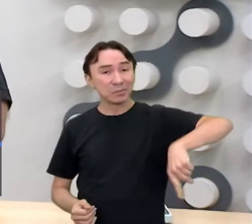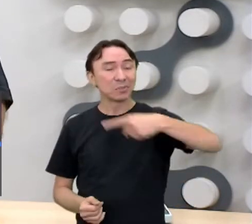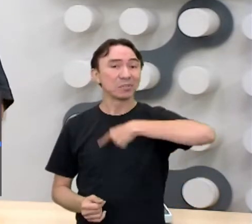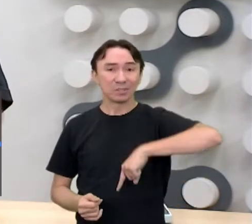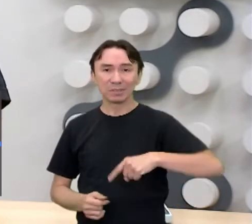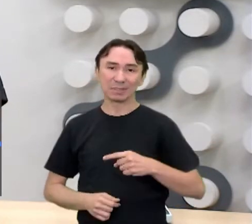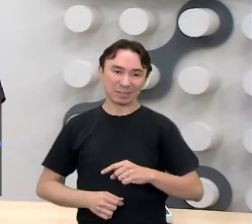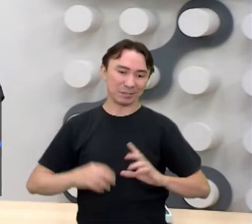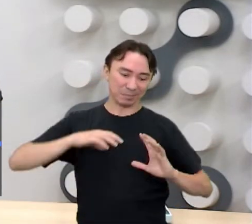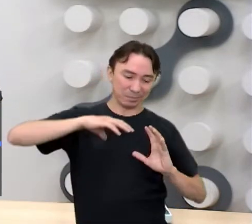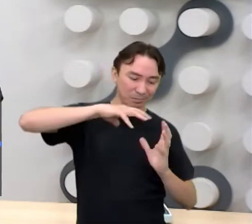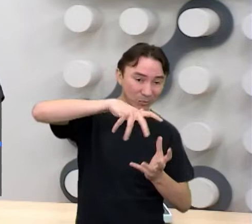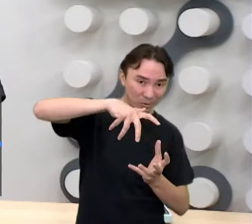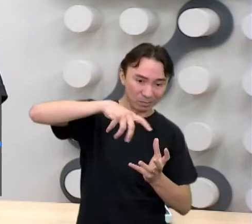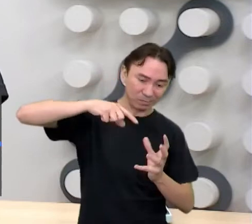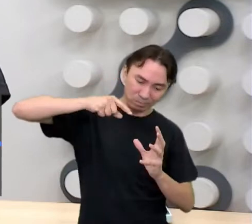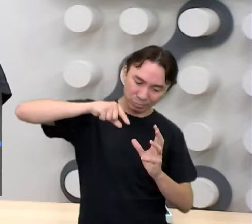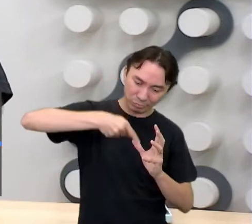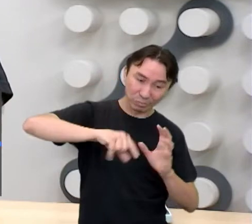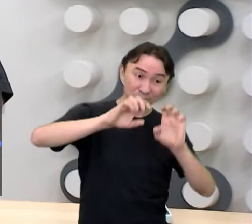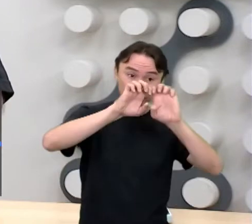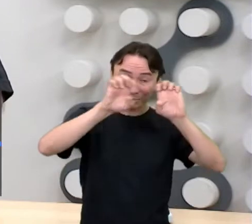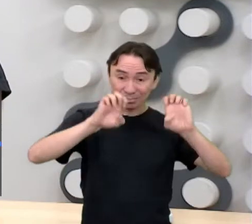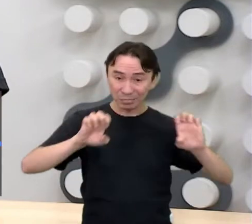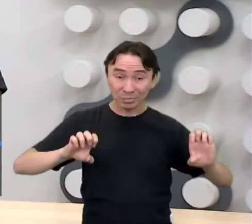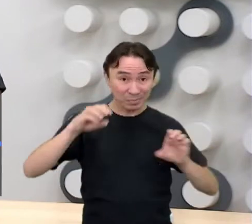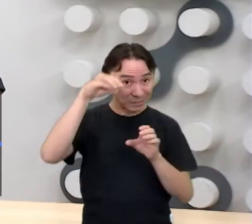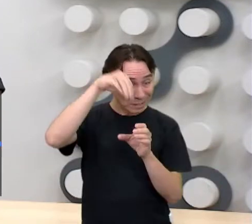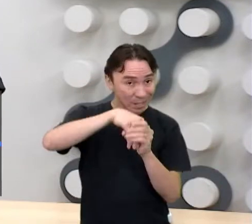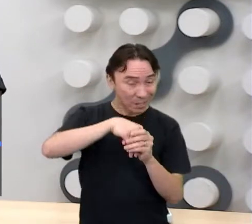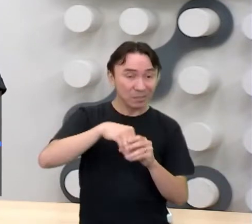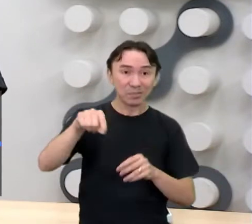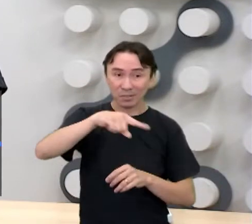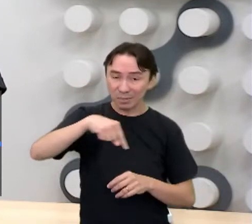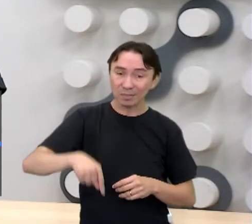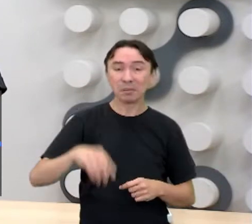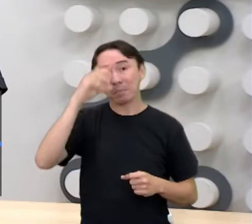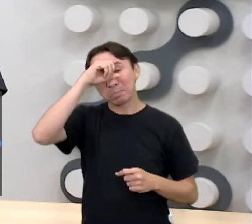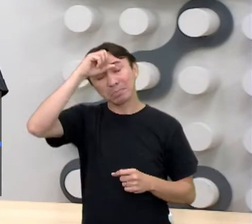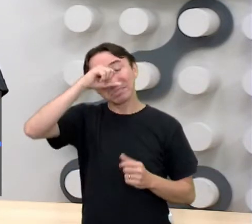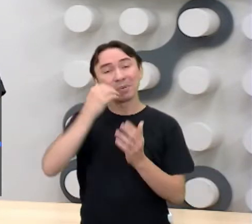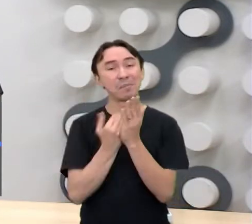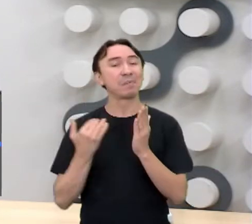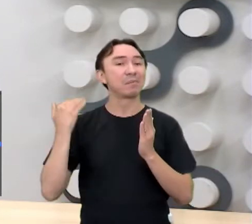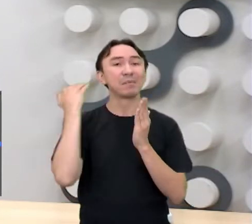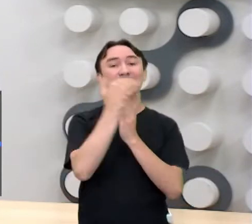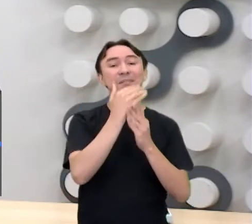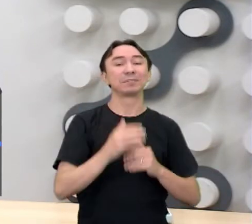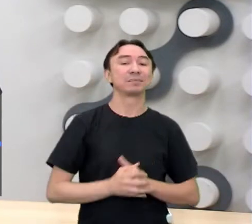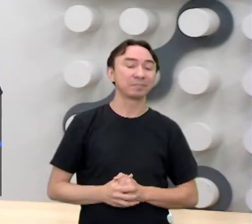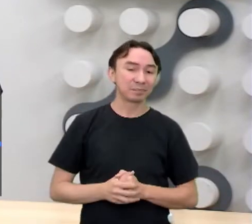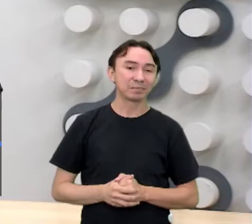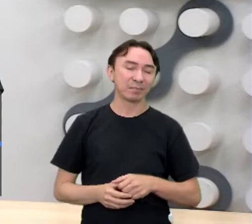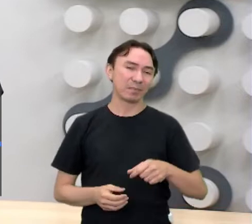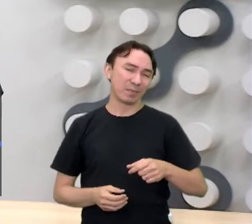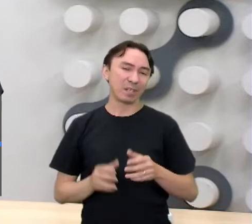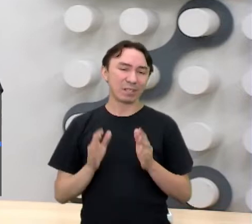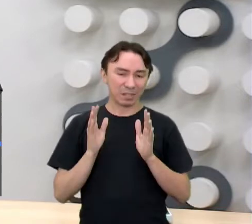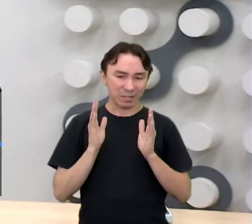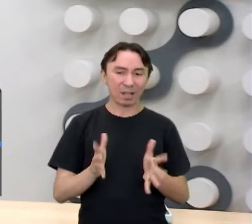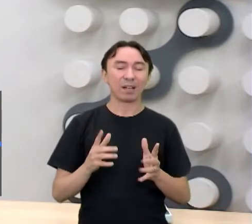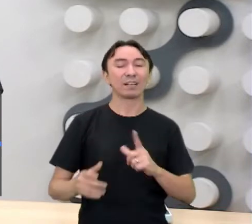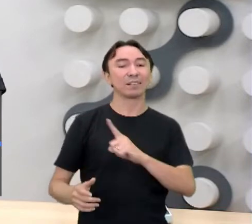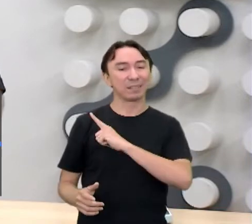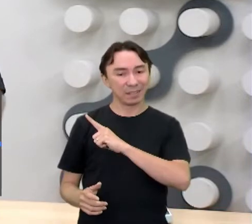nosso planeta, né, na parte interna. Nós vamos dar continuidade aí a essa aula, né, que vinha já do